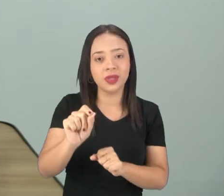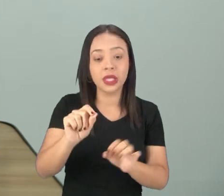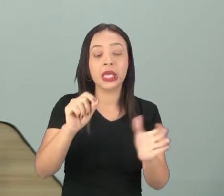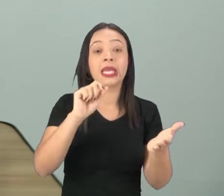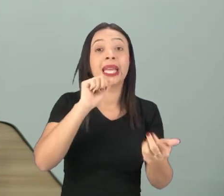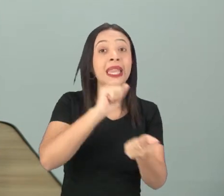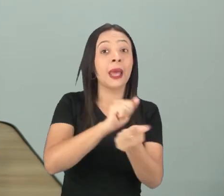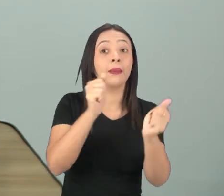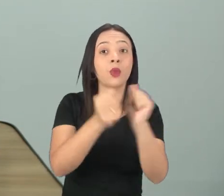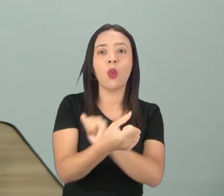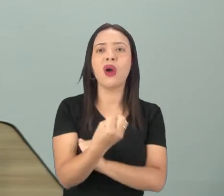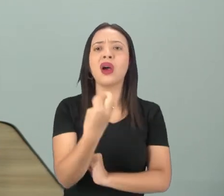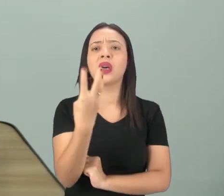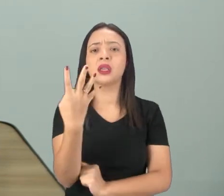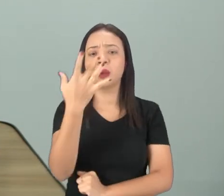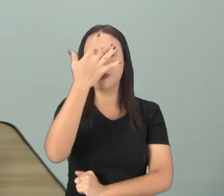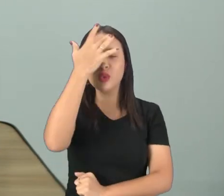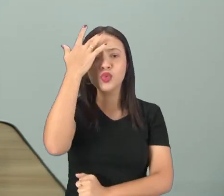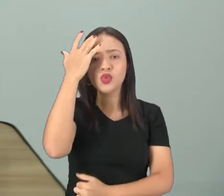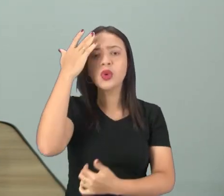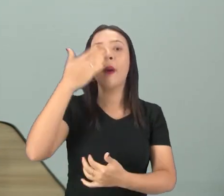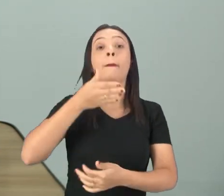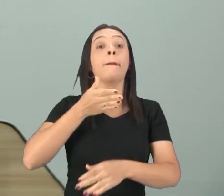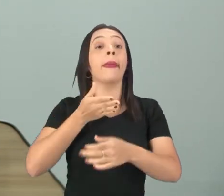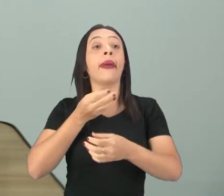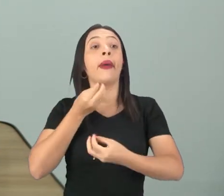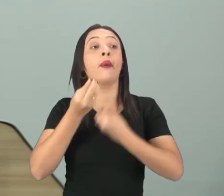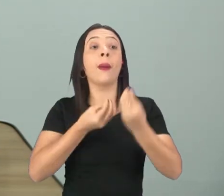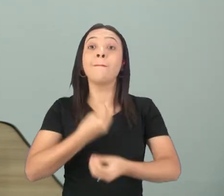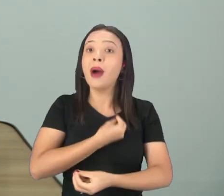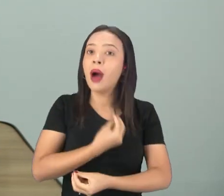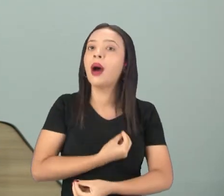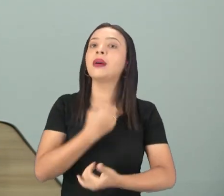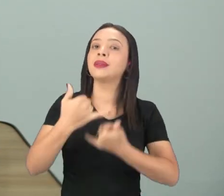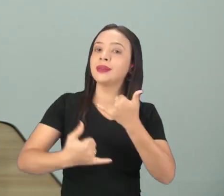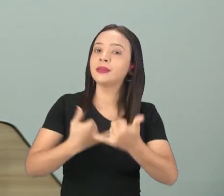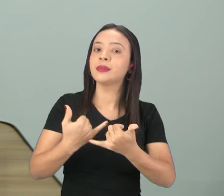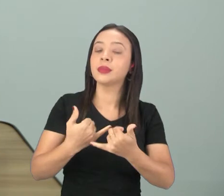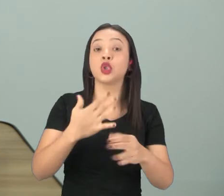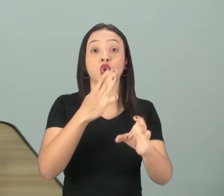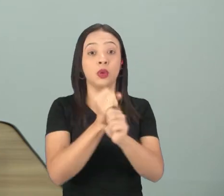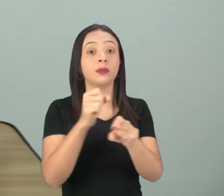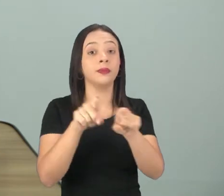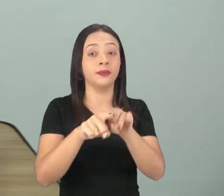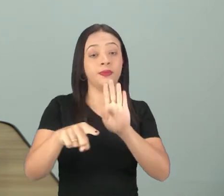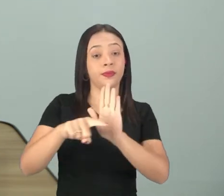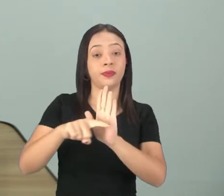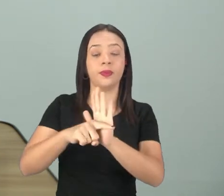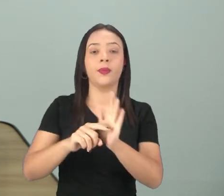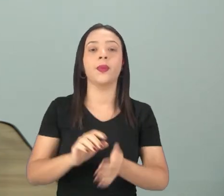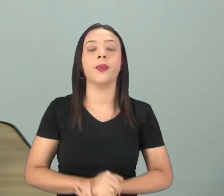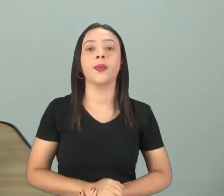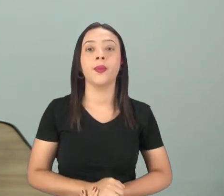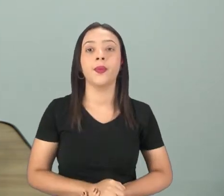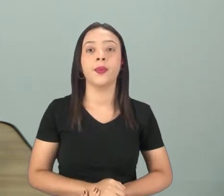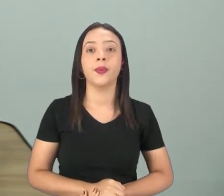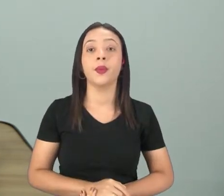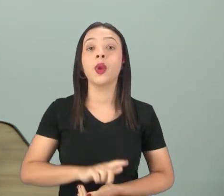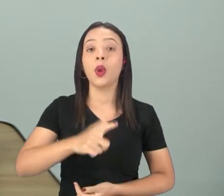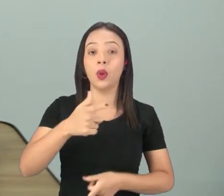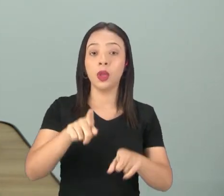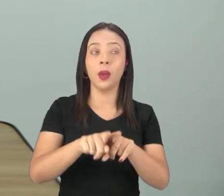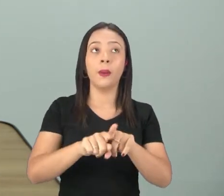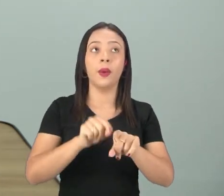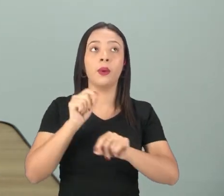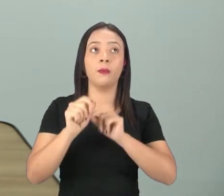Isso é uma forma de você fazer adição ou subtração, tá? Isso é uma das ideias. A outra, se você tiver um